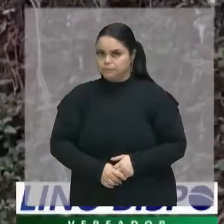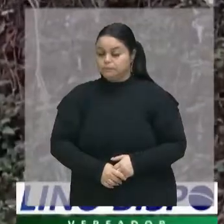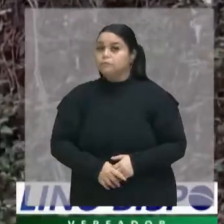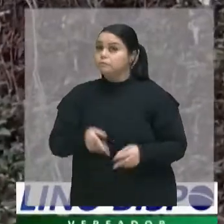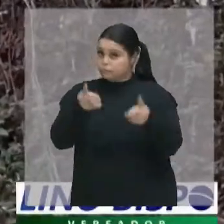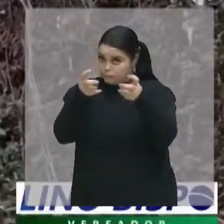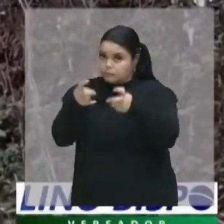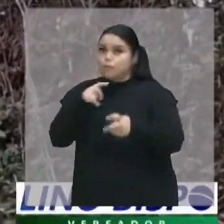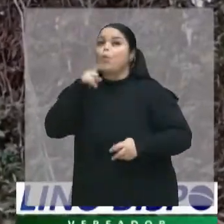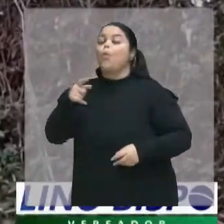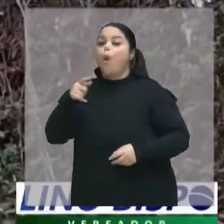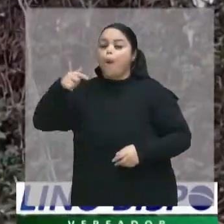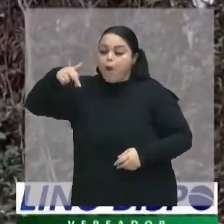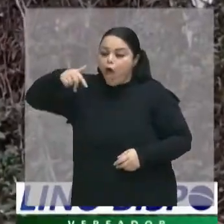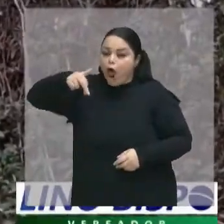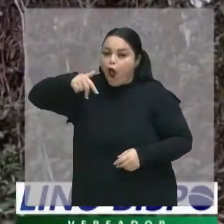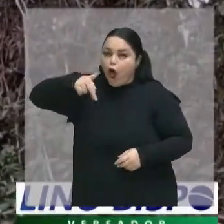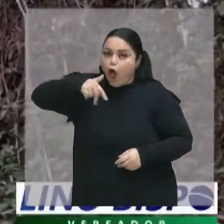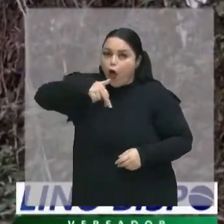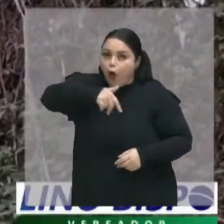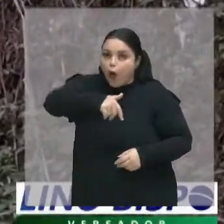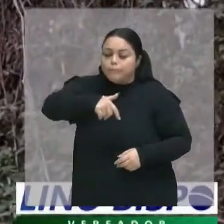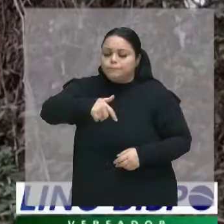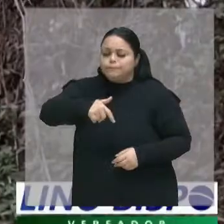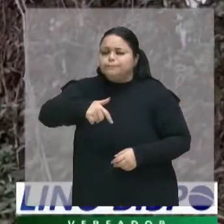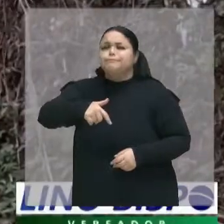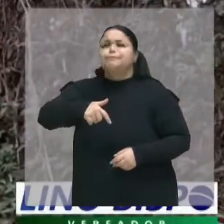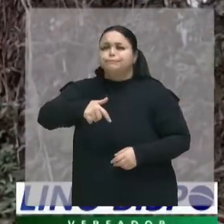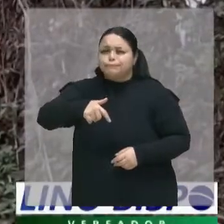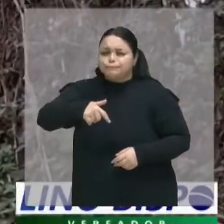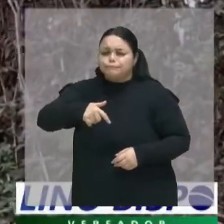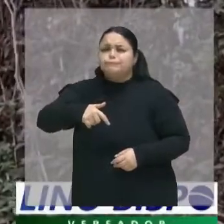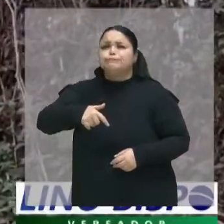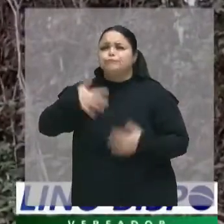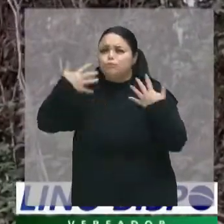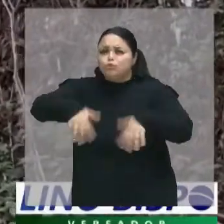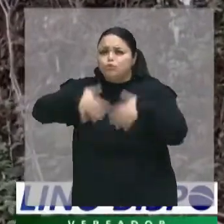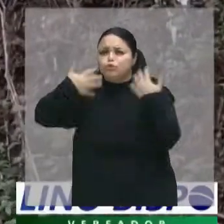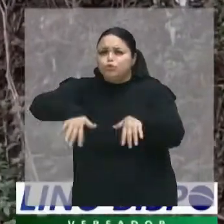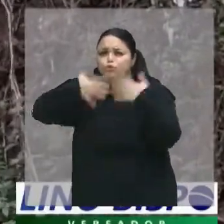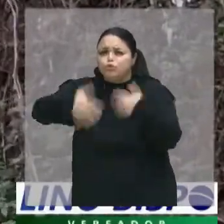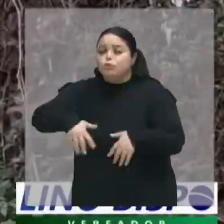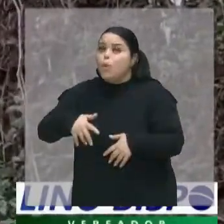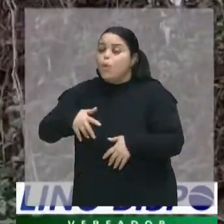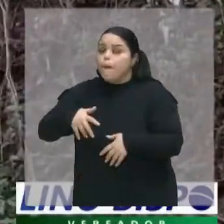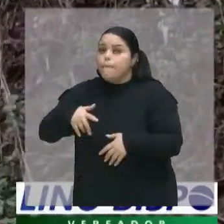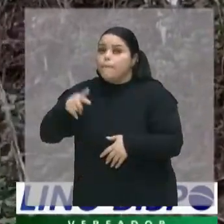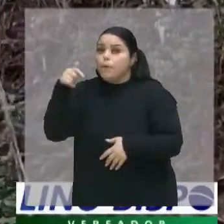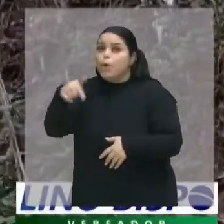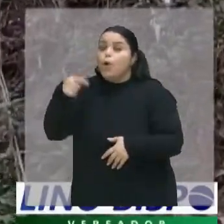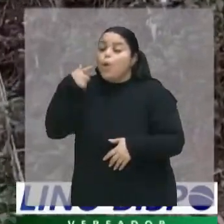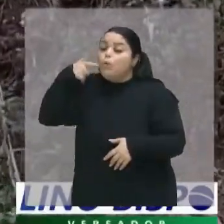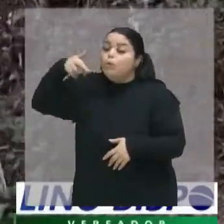Vamos ver se eu consigo descer aqui. Nós vamos lá na